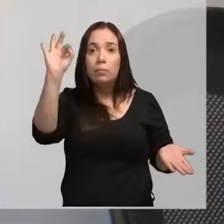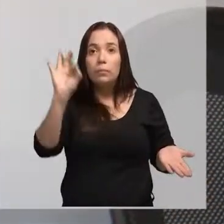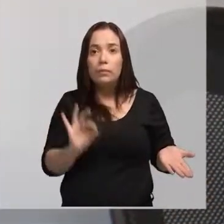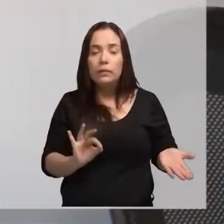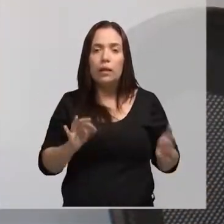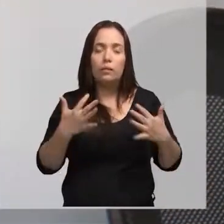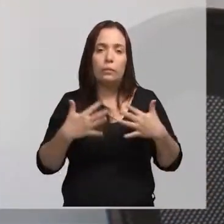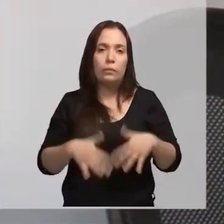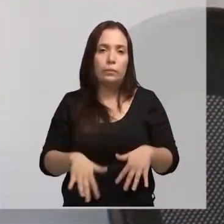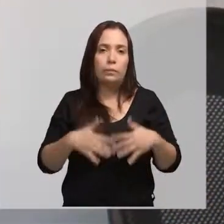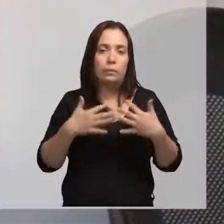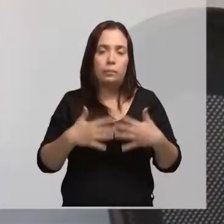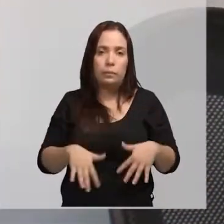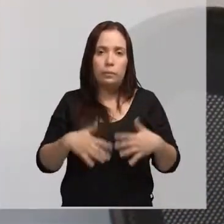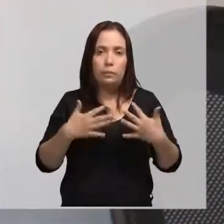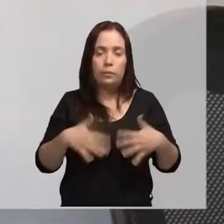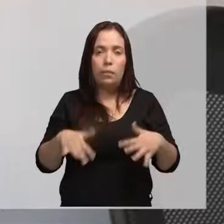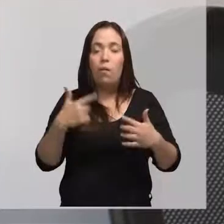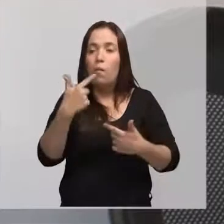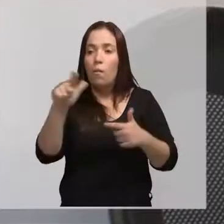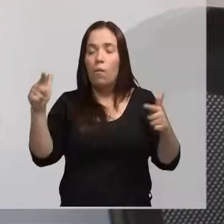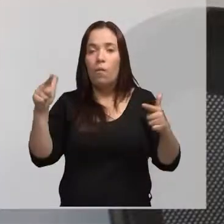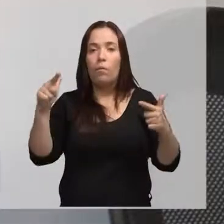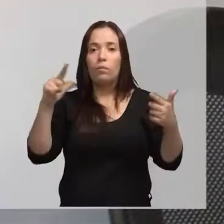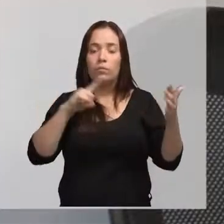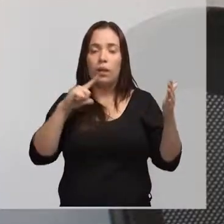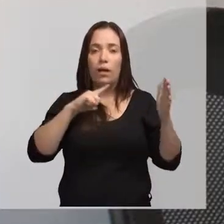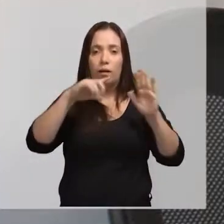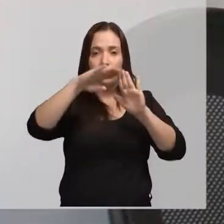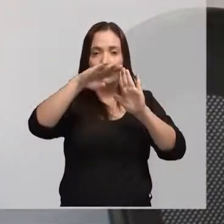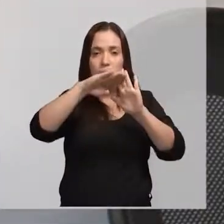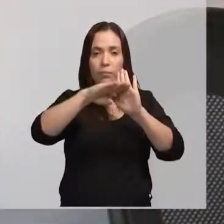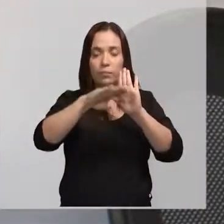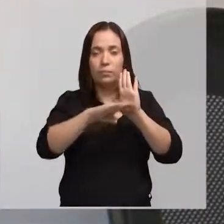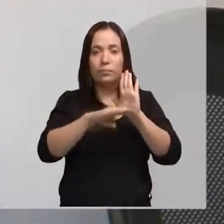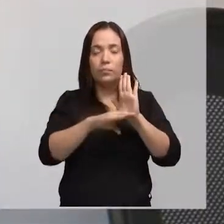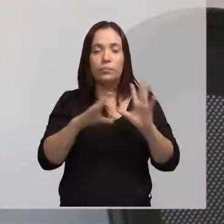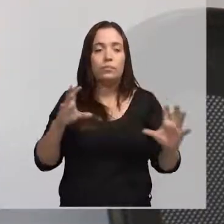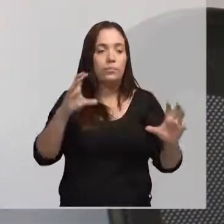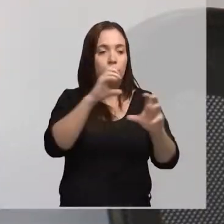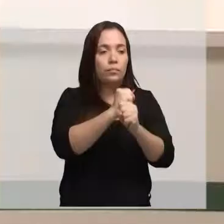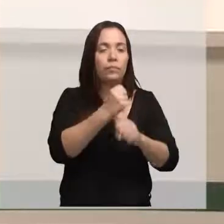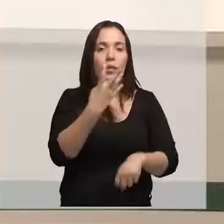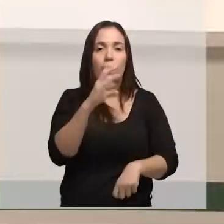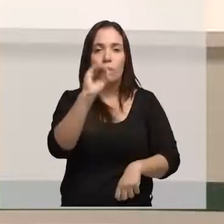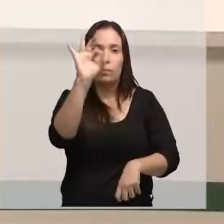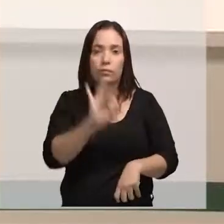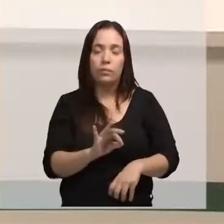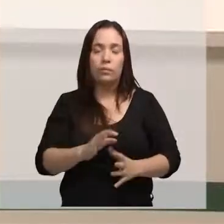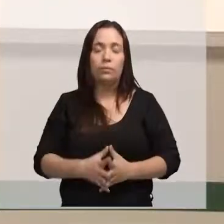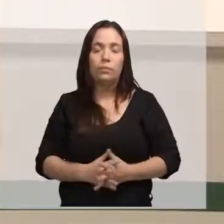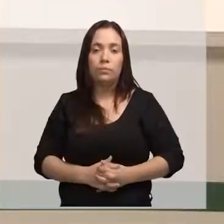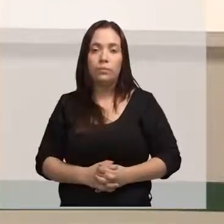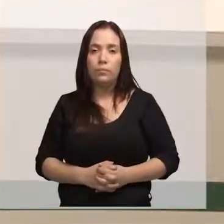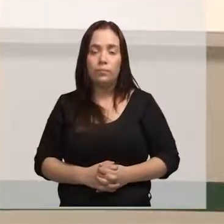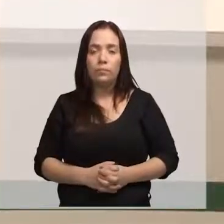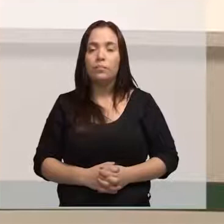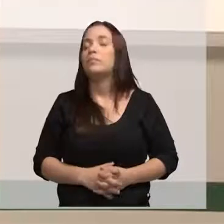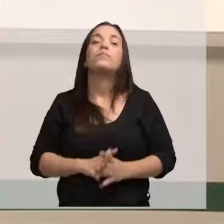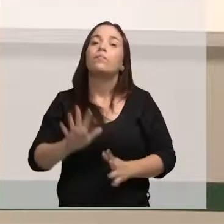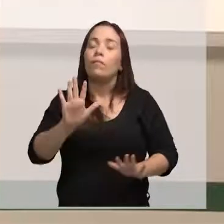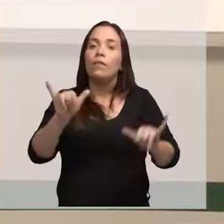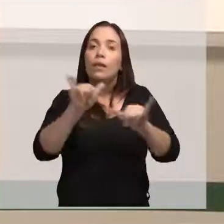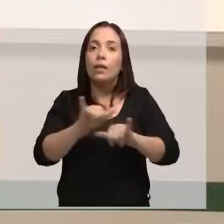Outros candidatos literalmente estão pulverizados em 40%. Beleza, agora vamos aqui para alguns detalhes